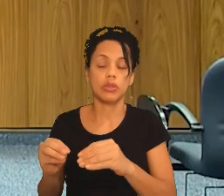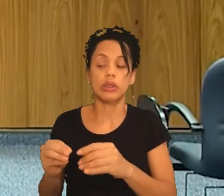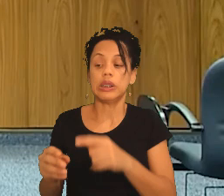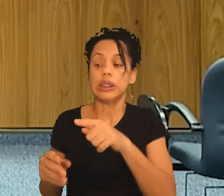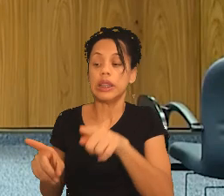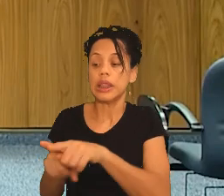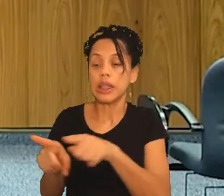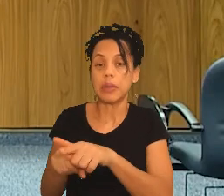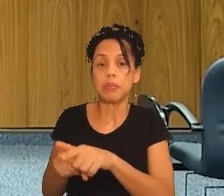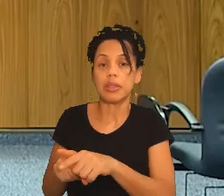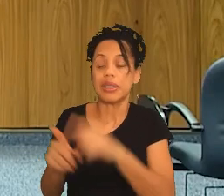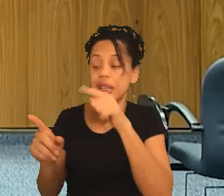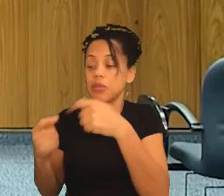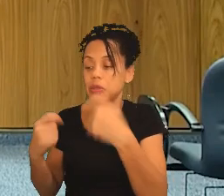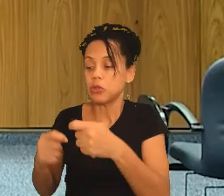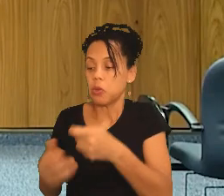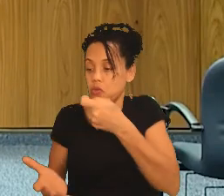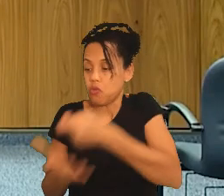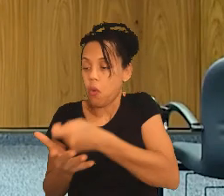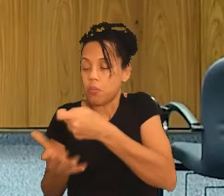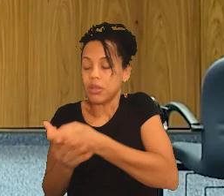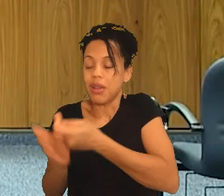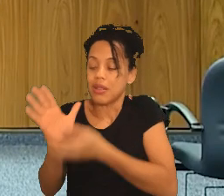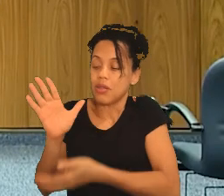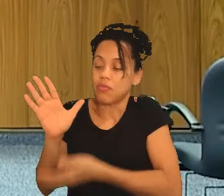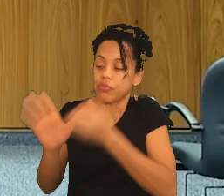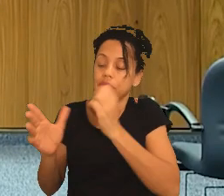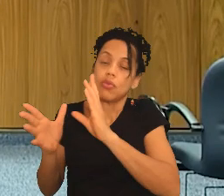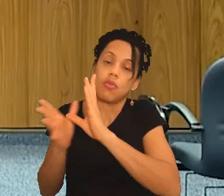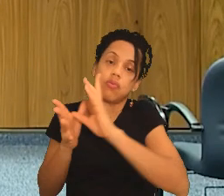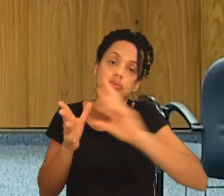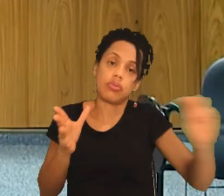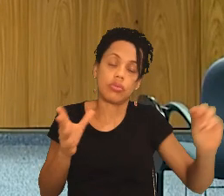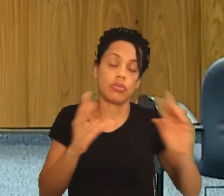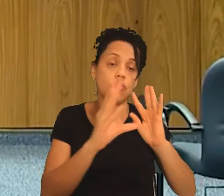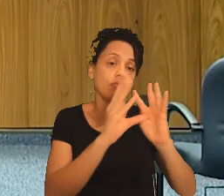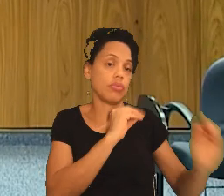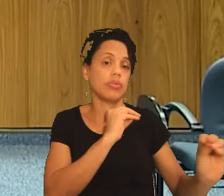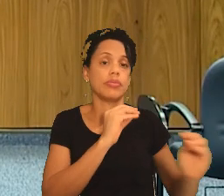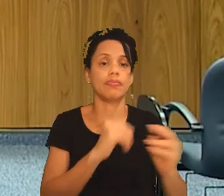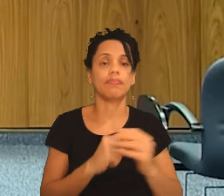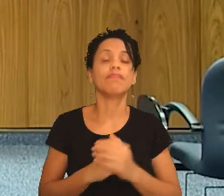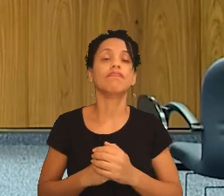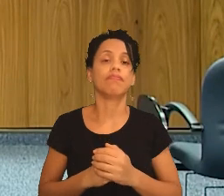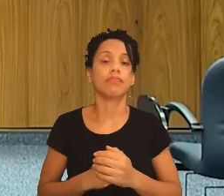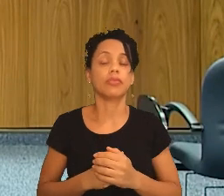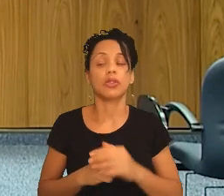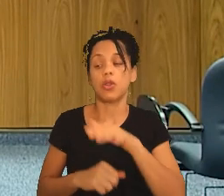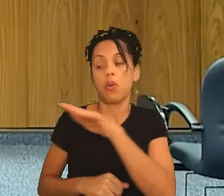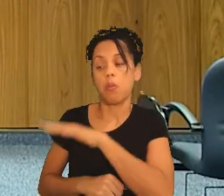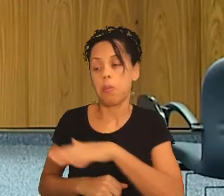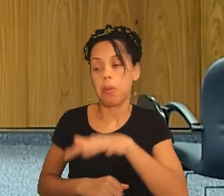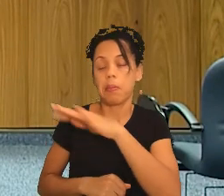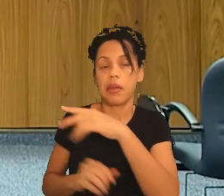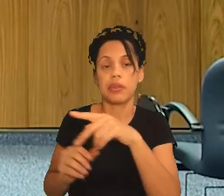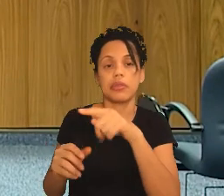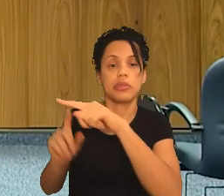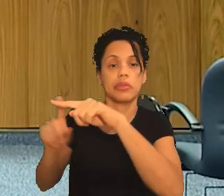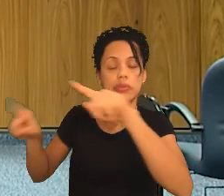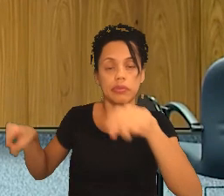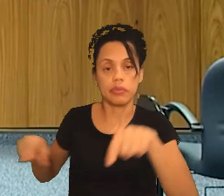conseguinte dos títulos, justamente por conta dessa ocupação histórica dos Krenak e da